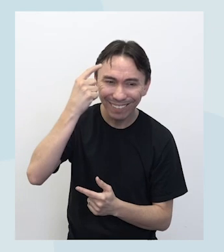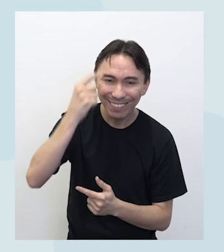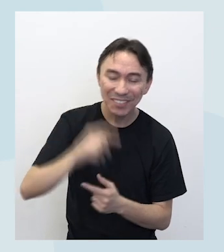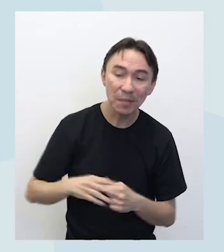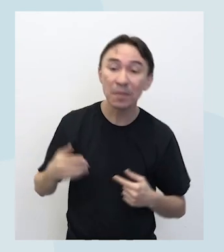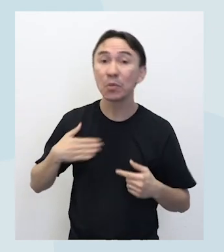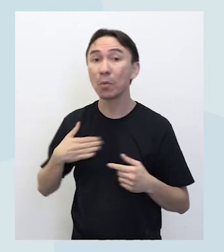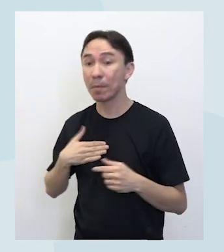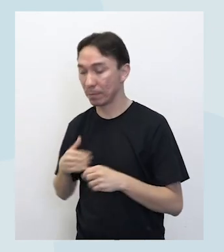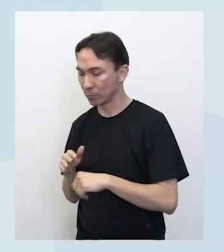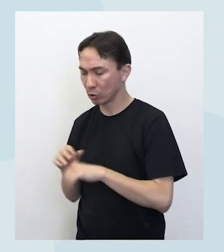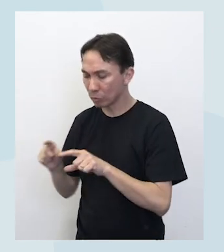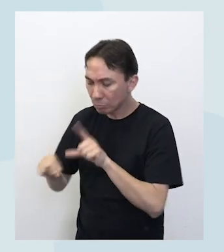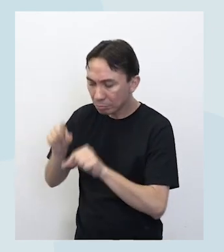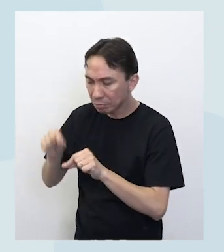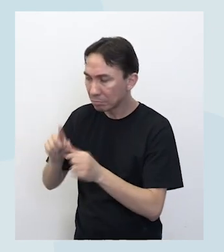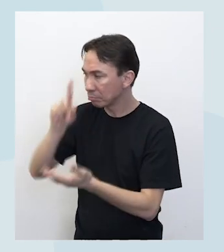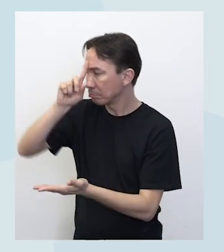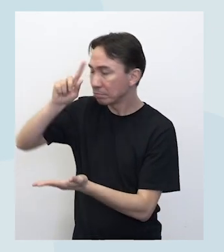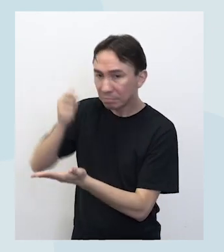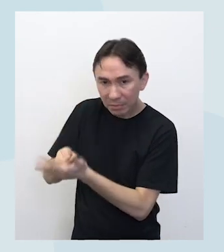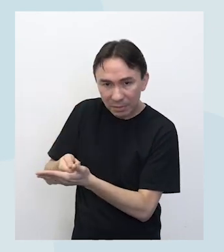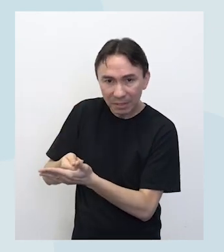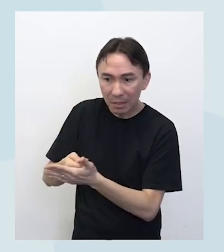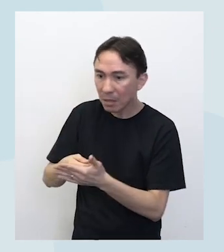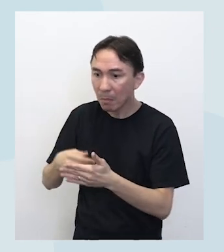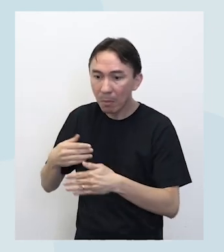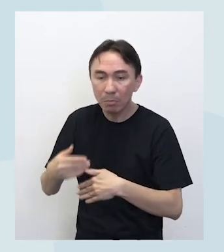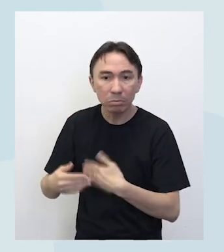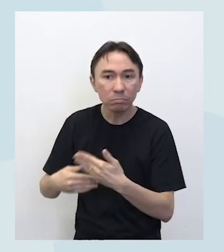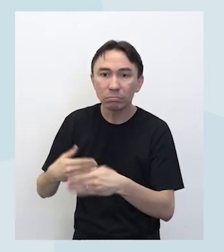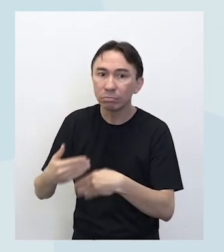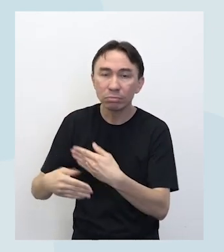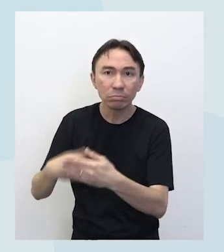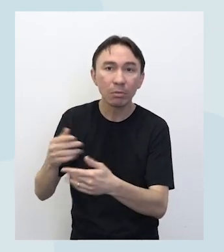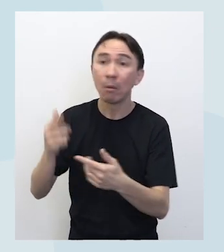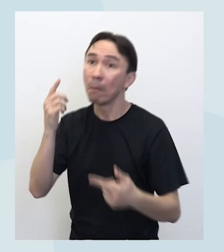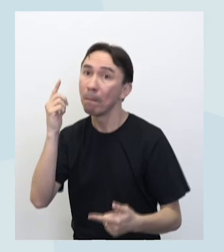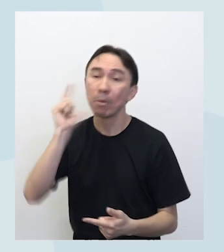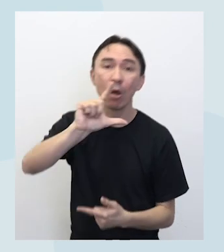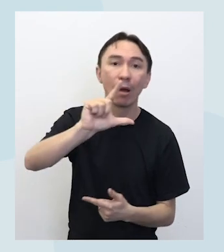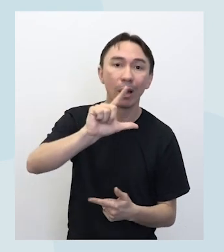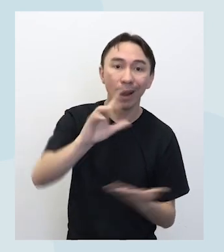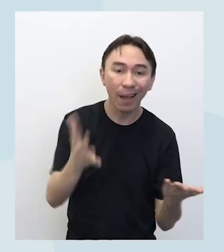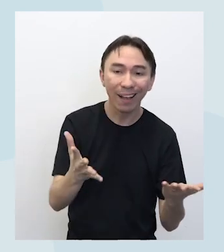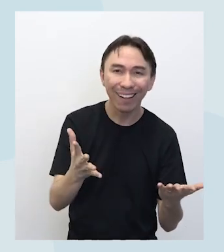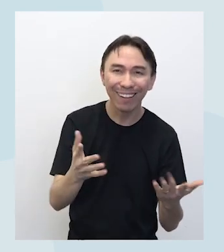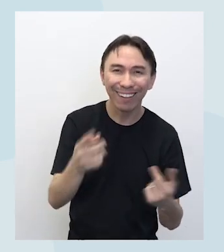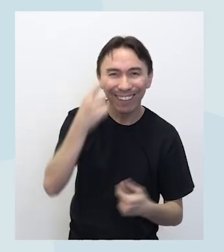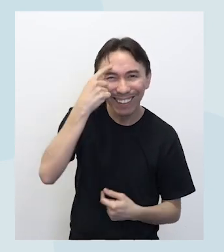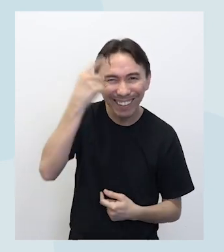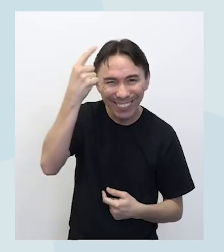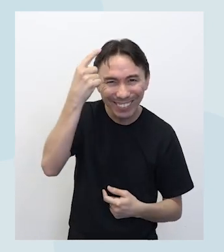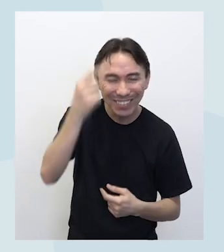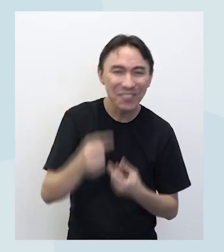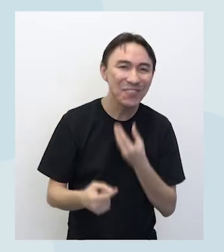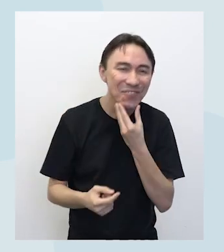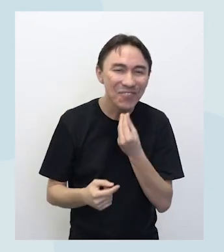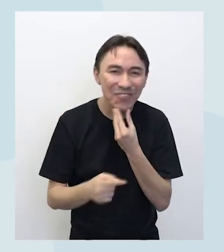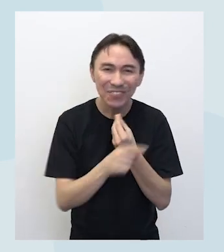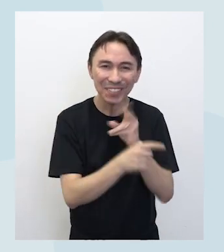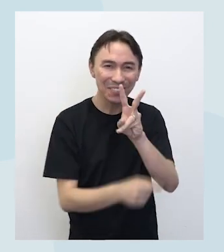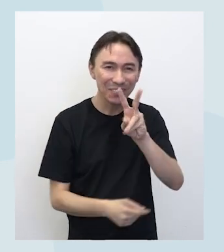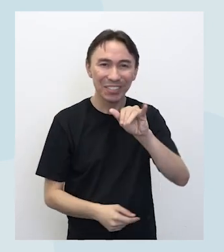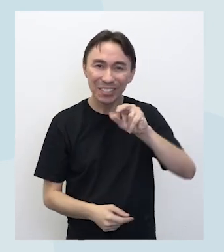decisões regulam o seu caminhar para a realização do seu sonho. Lembram do comentário do Vinícius?